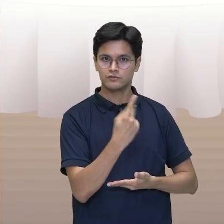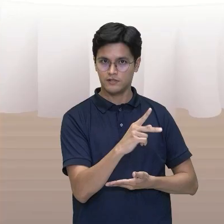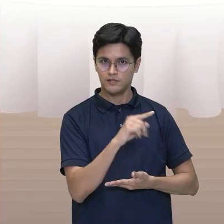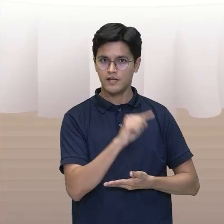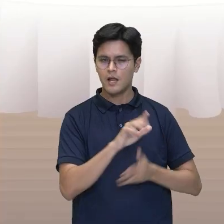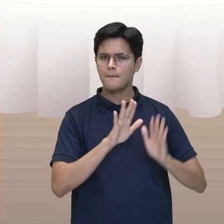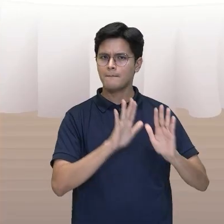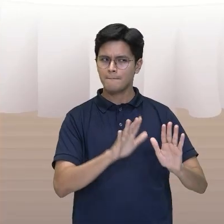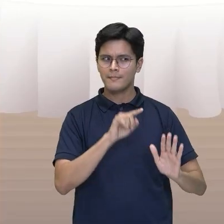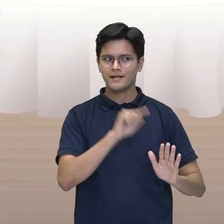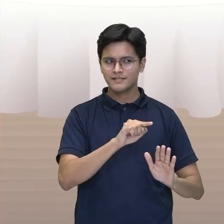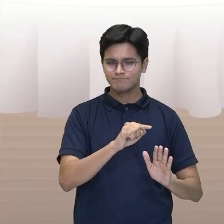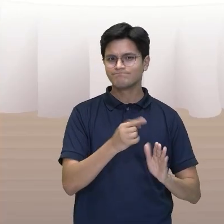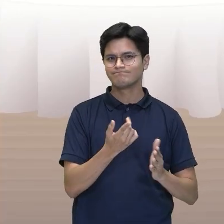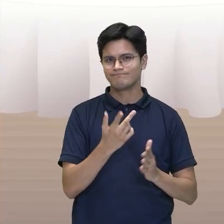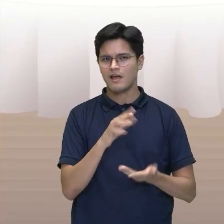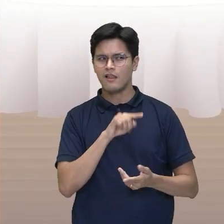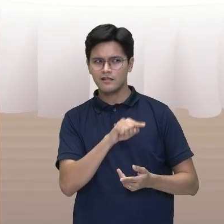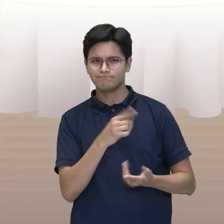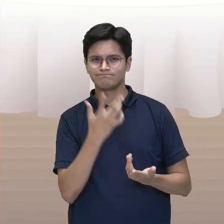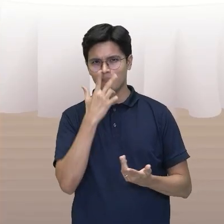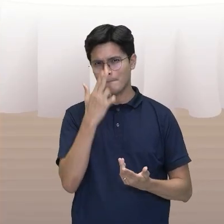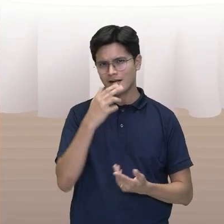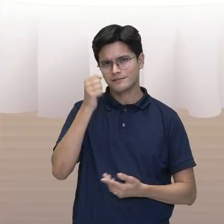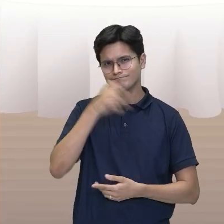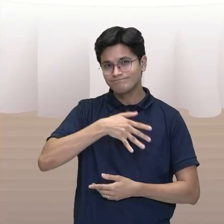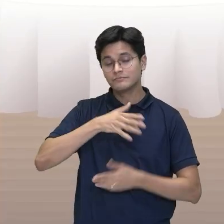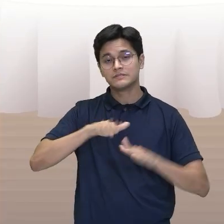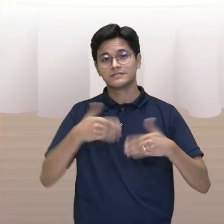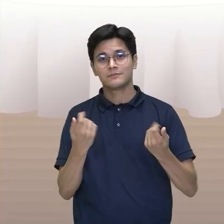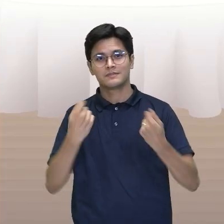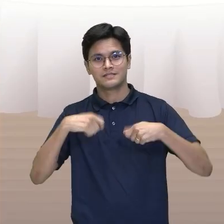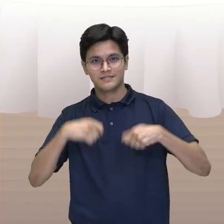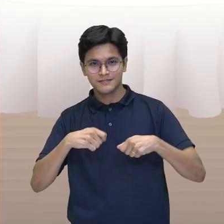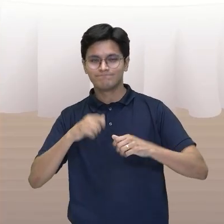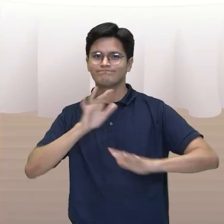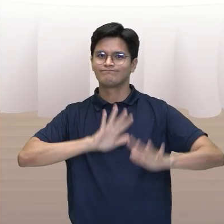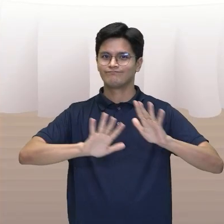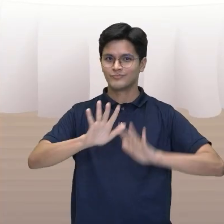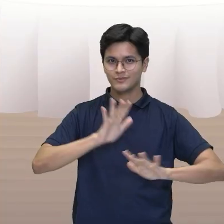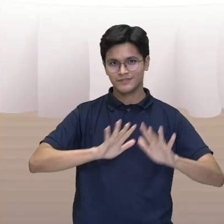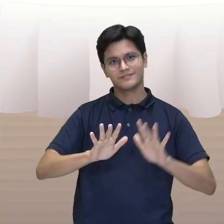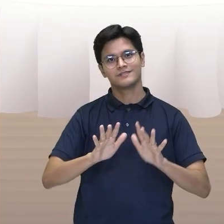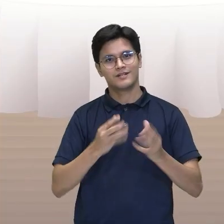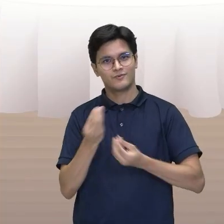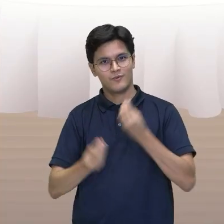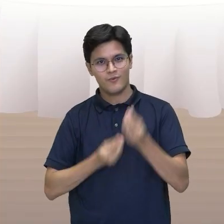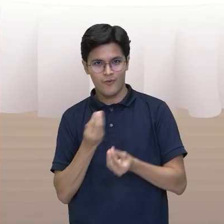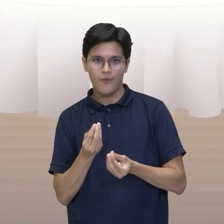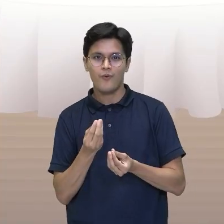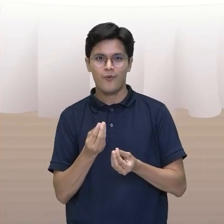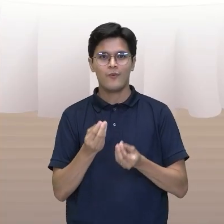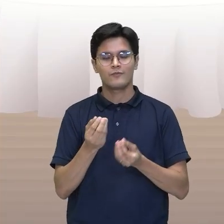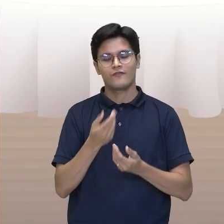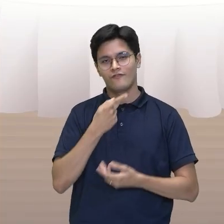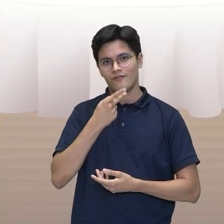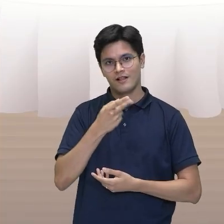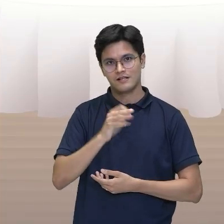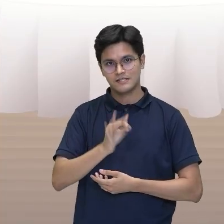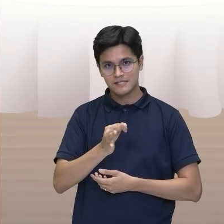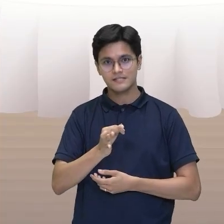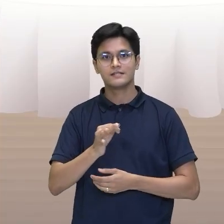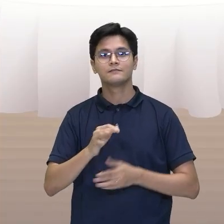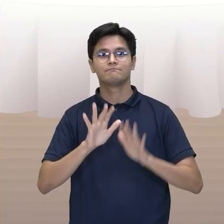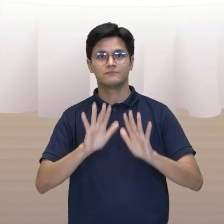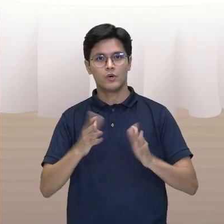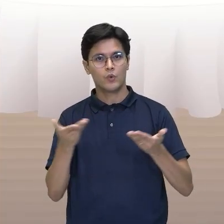pareceram um pouco rude. E aí a gente tem que tomar cuidado com as situações de fala. Esse verbo modal, can, que nós vamos trabalhar bastante